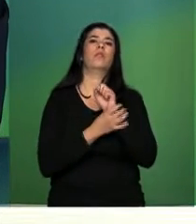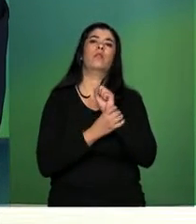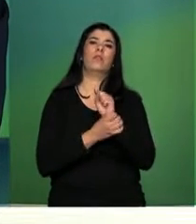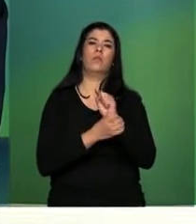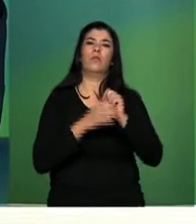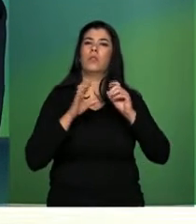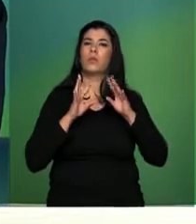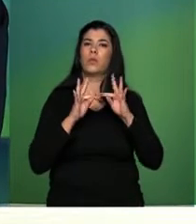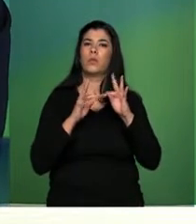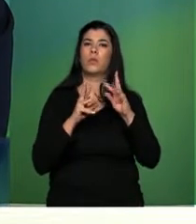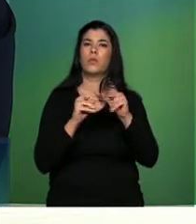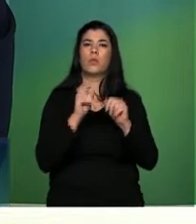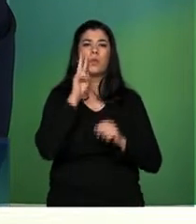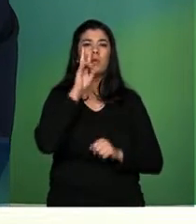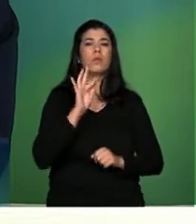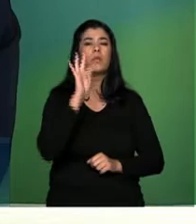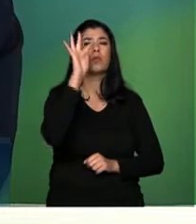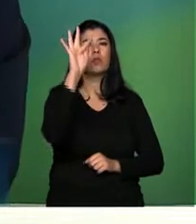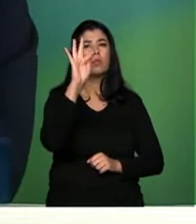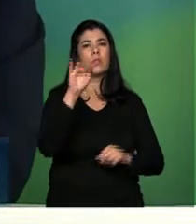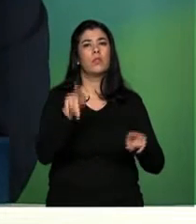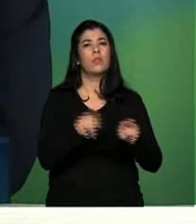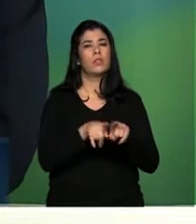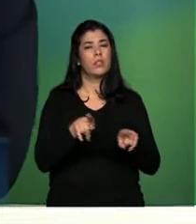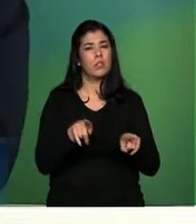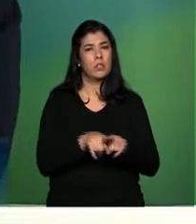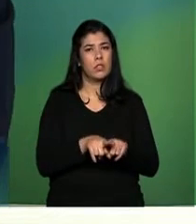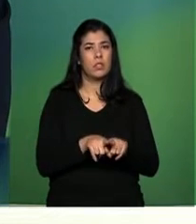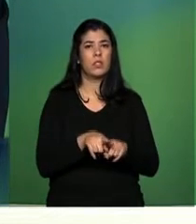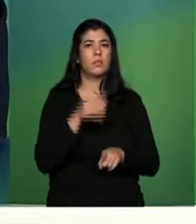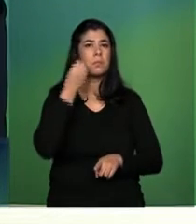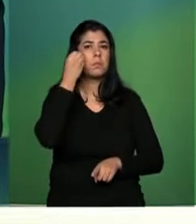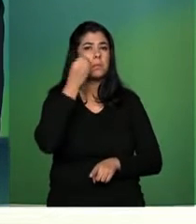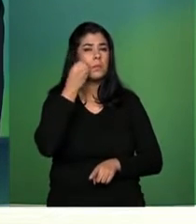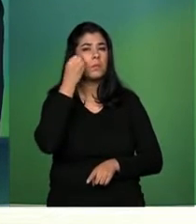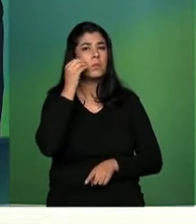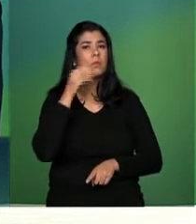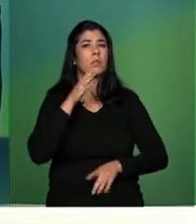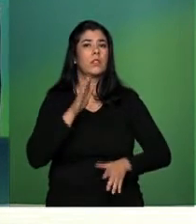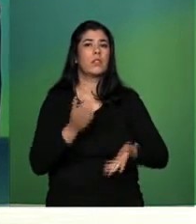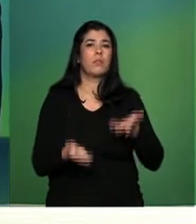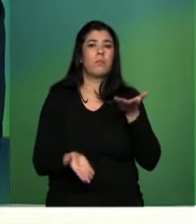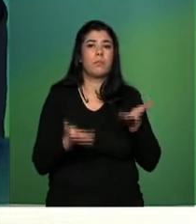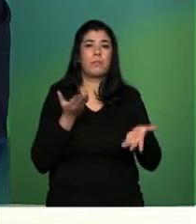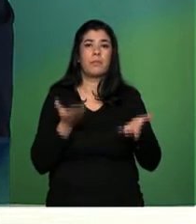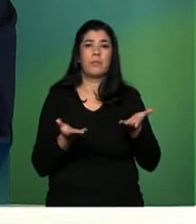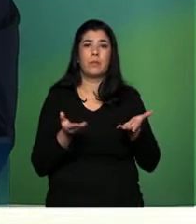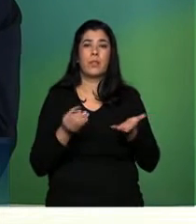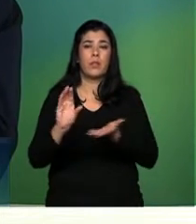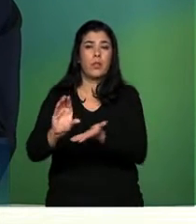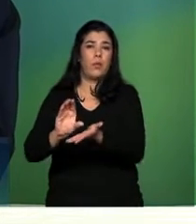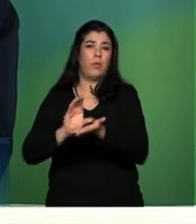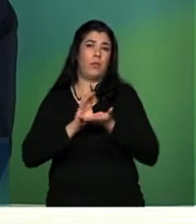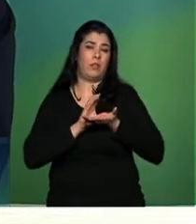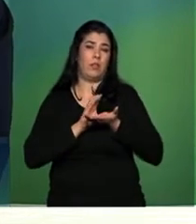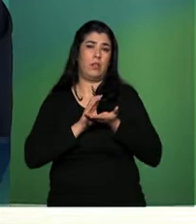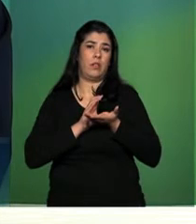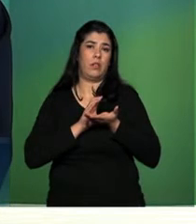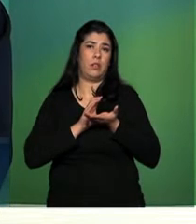absoluta previsibilidade e tempestividade na compensação de créditos,